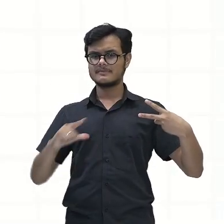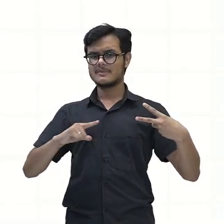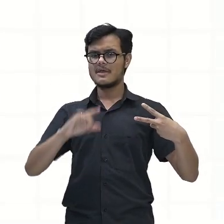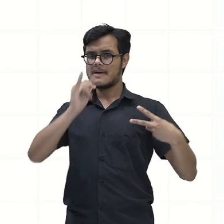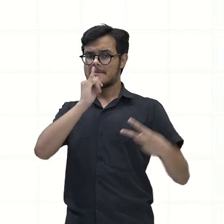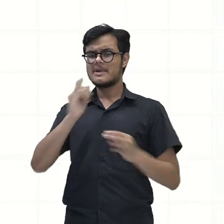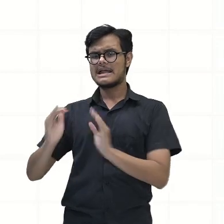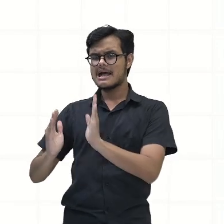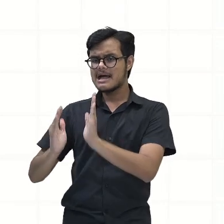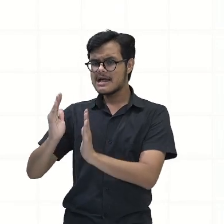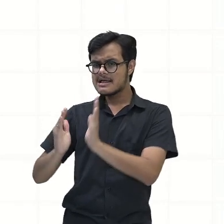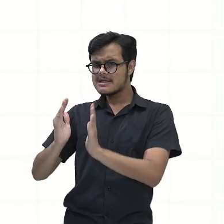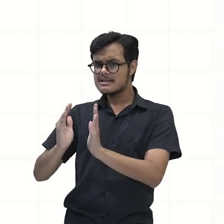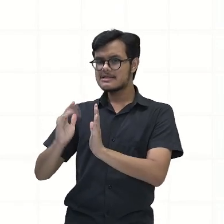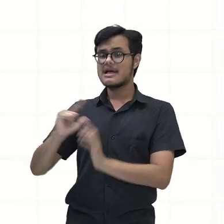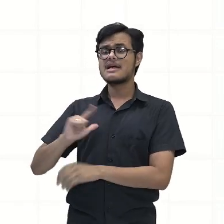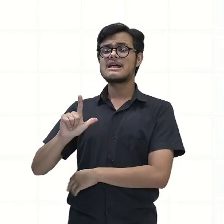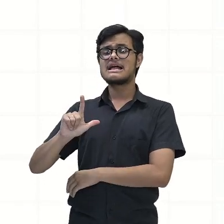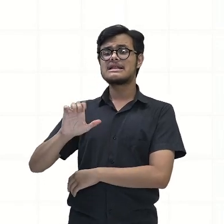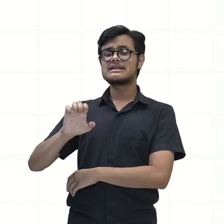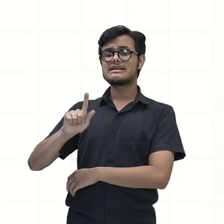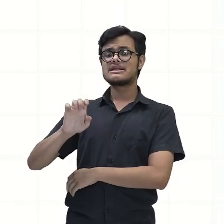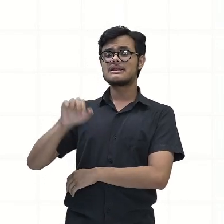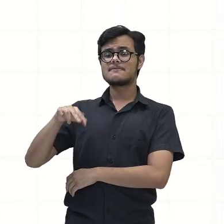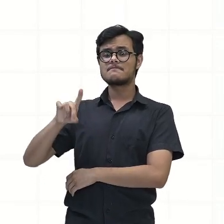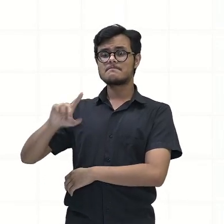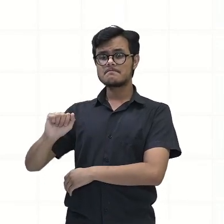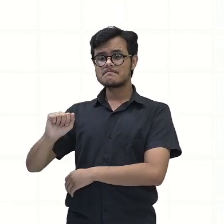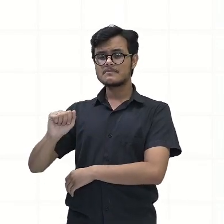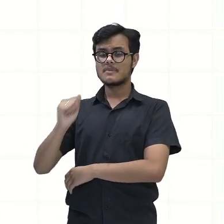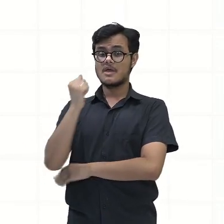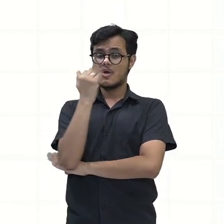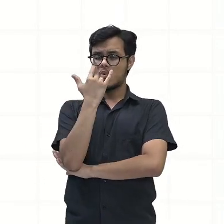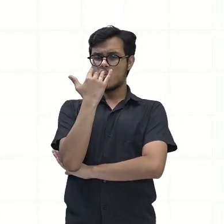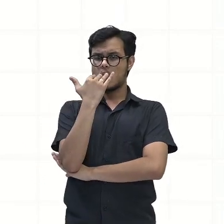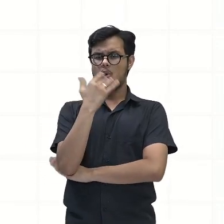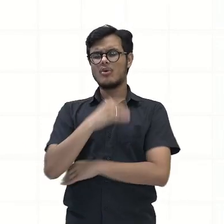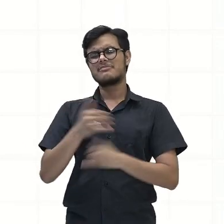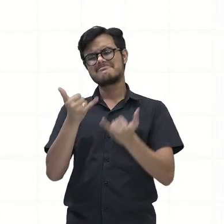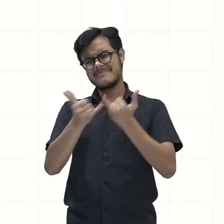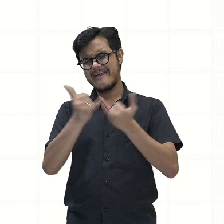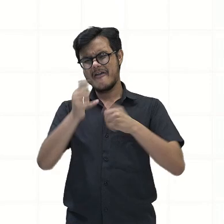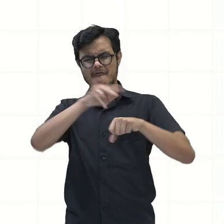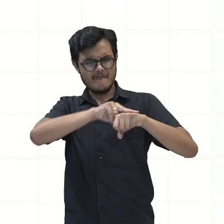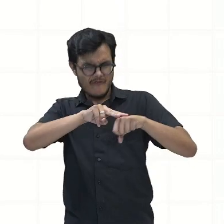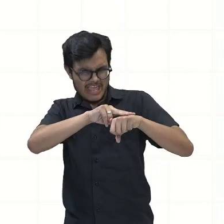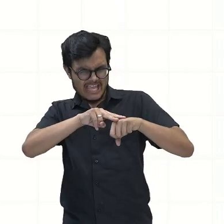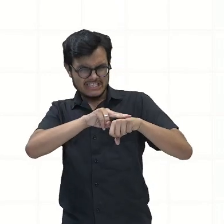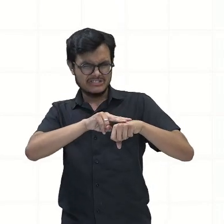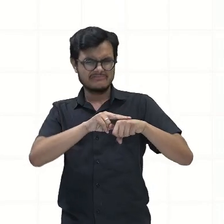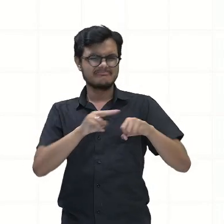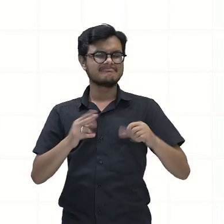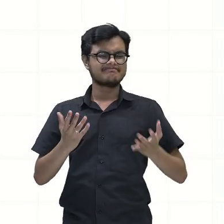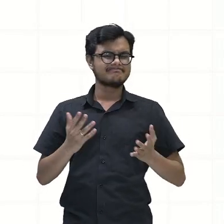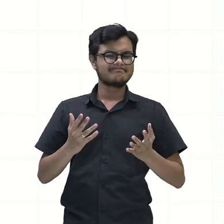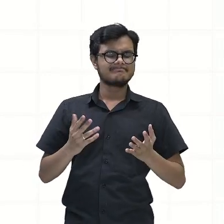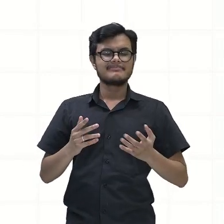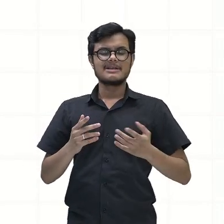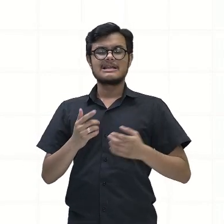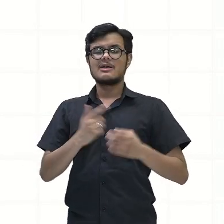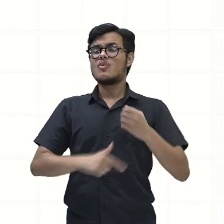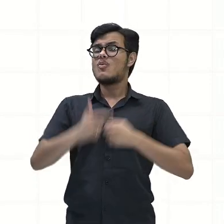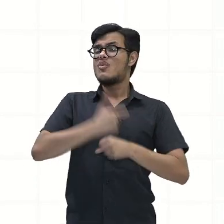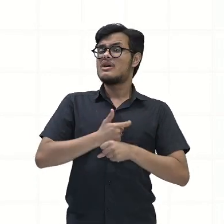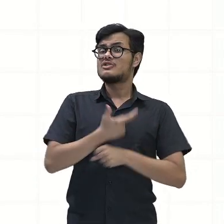lá embaixo, olha. Aqui eu tenho essa cor, esse verde mais claro, eu tenho o ano de